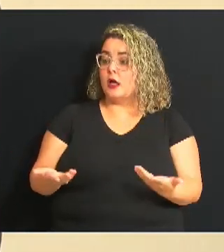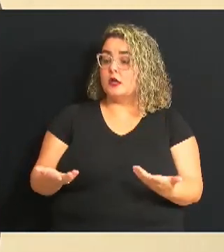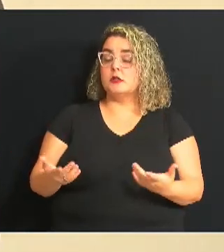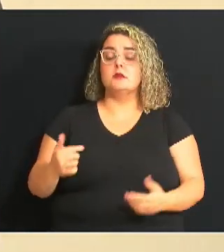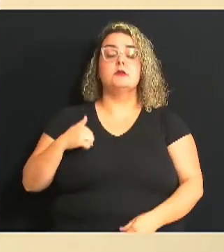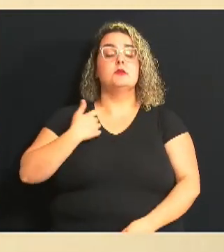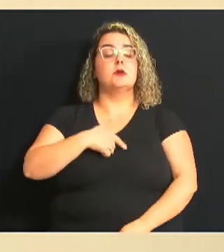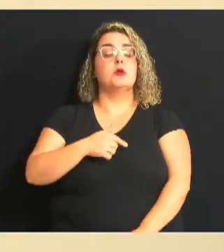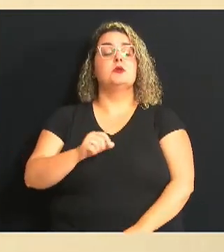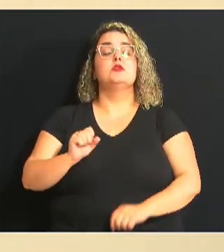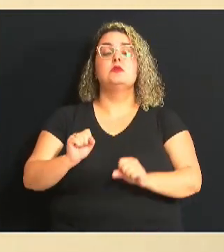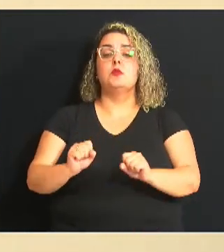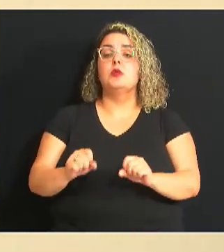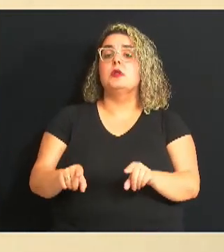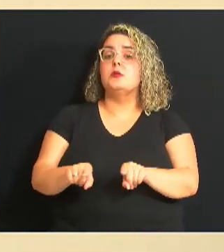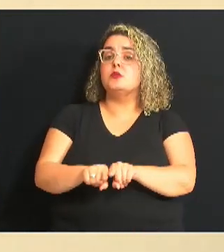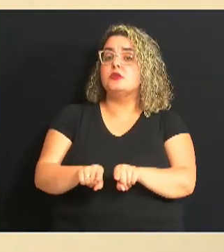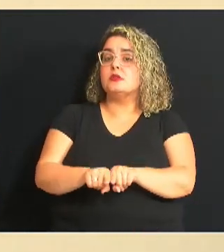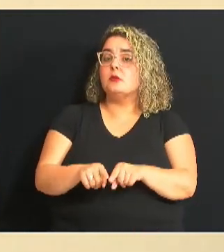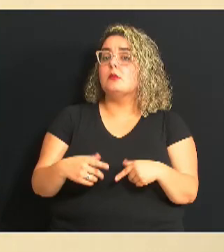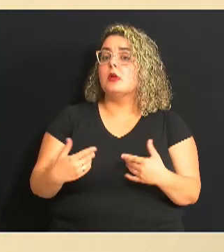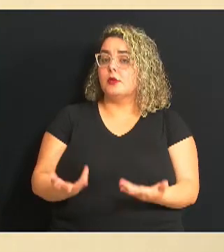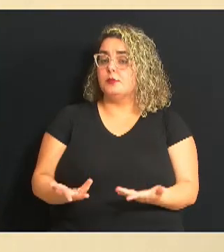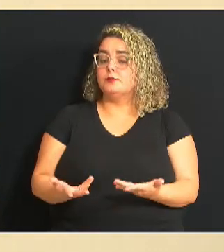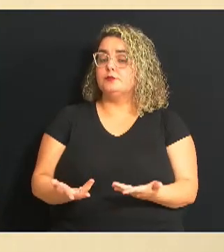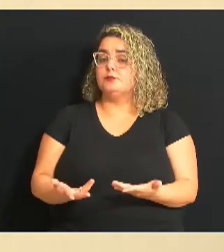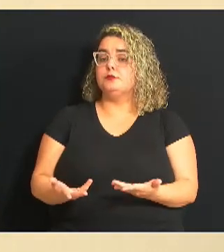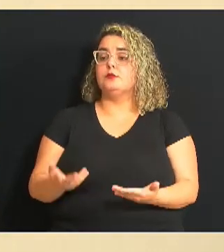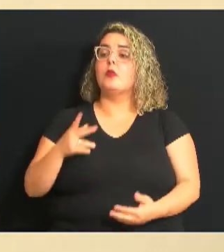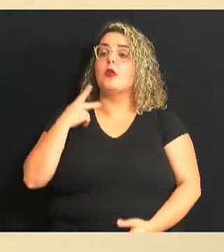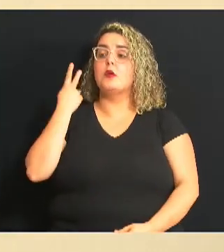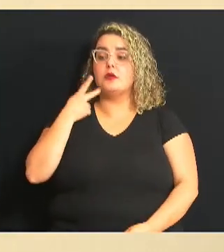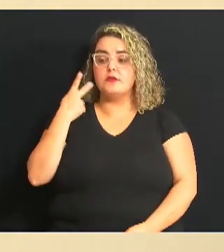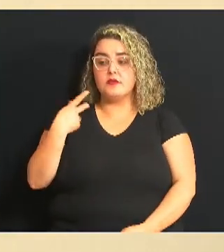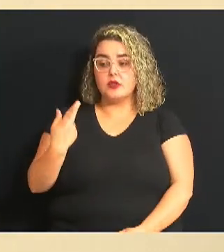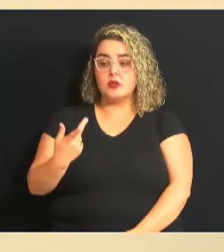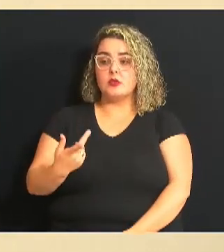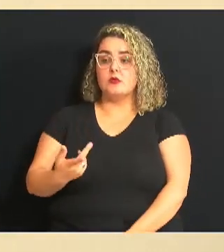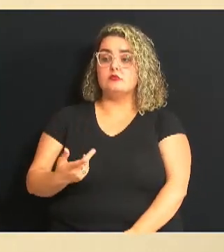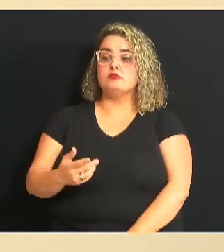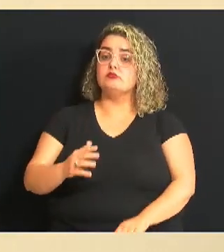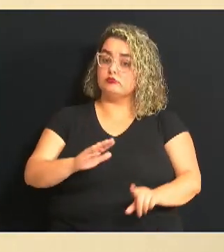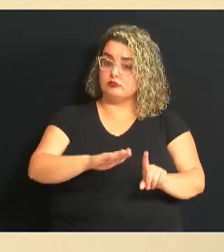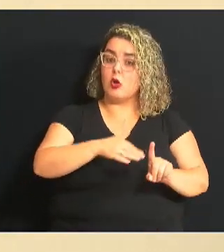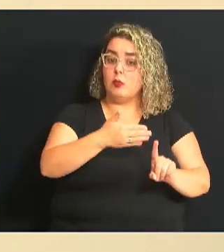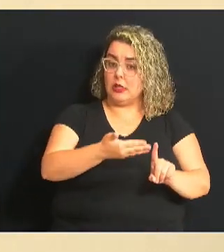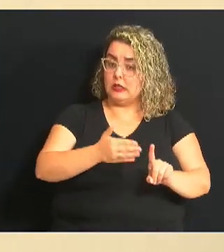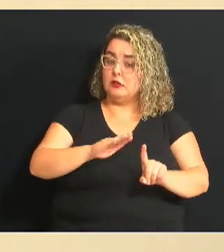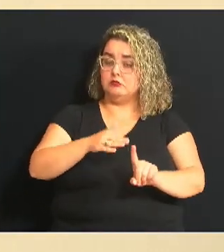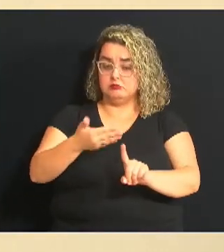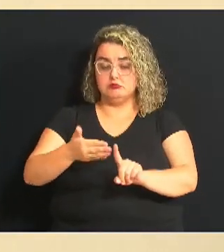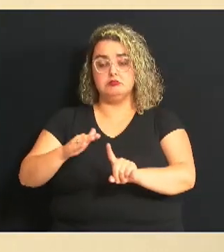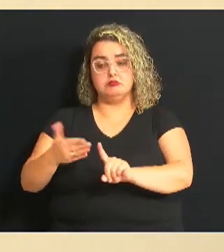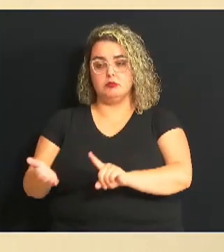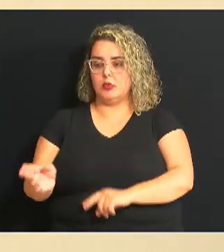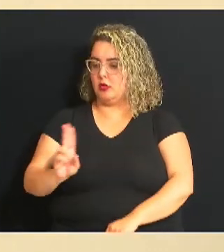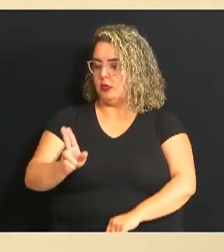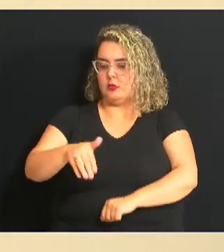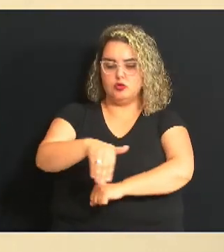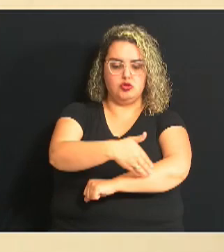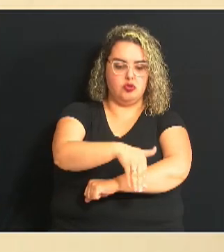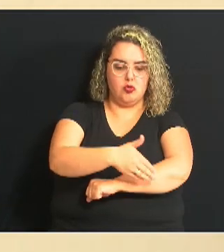podemos, né, enquanto vereadores, homenagear, seja com nome de rua, com nome